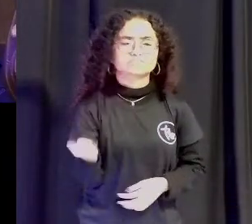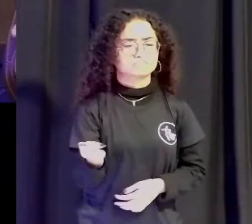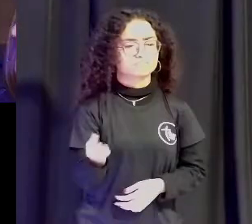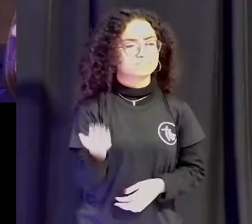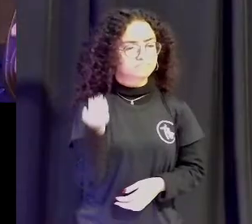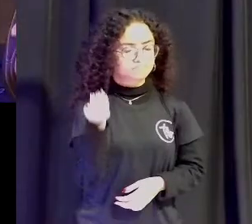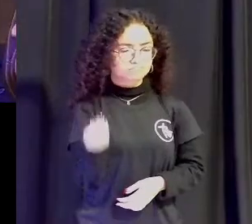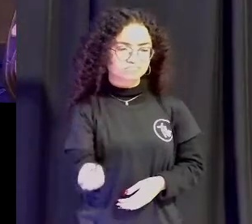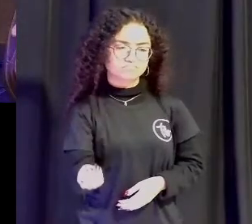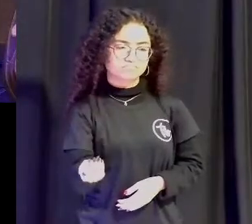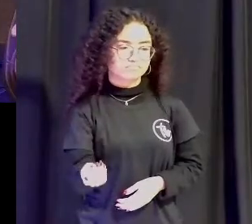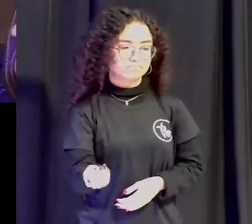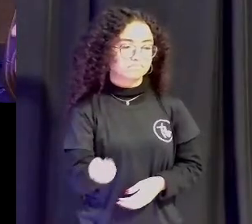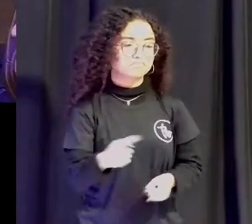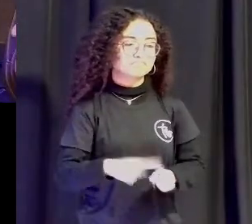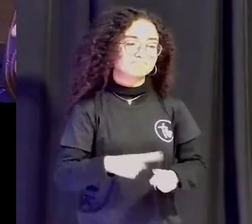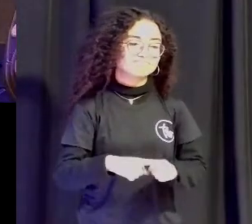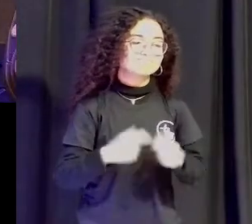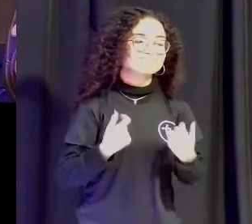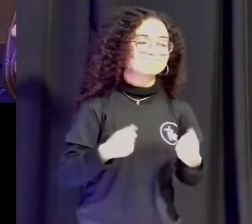sobreviver.